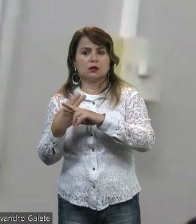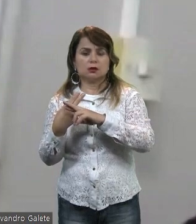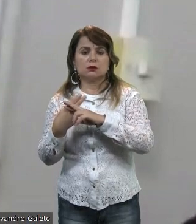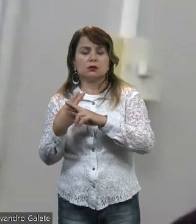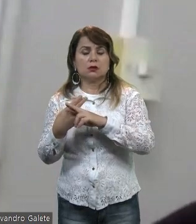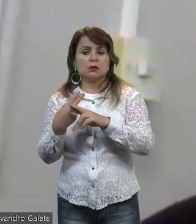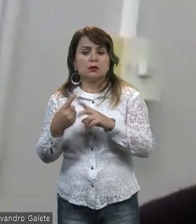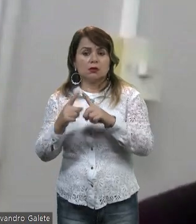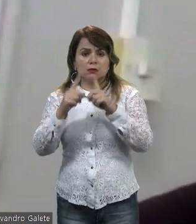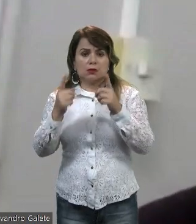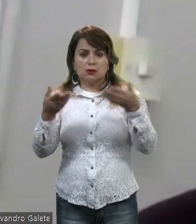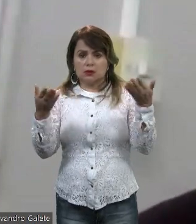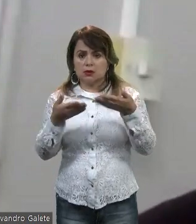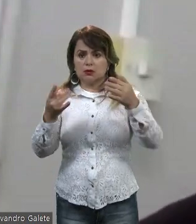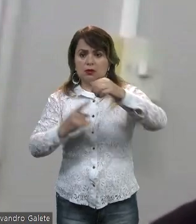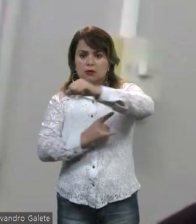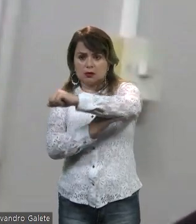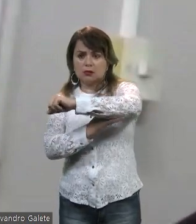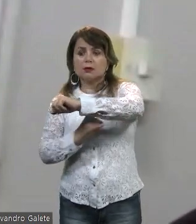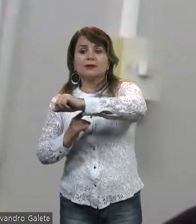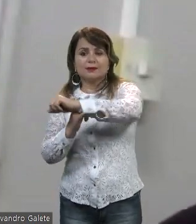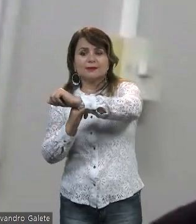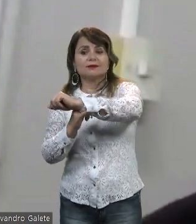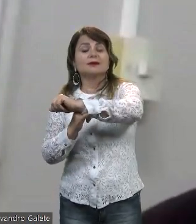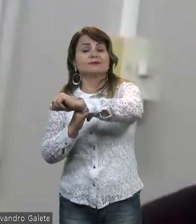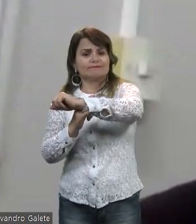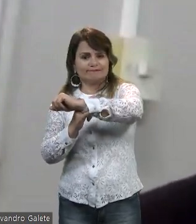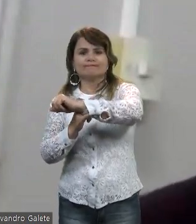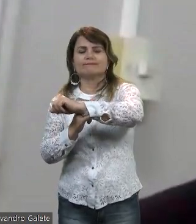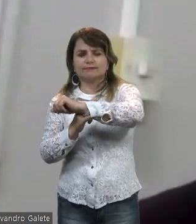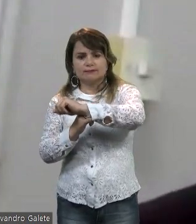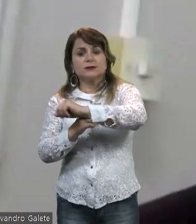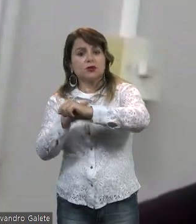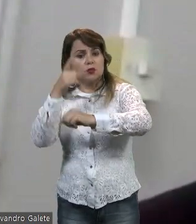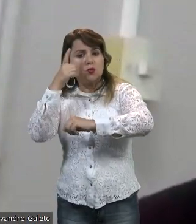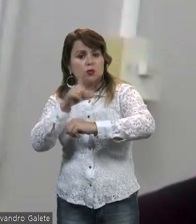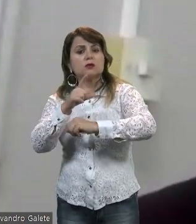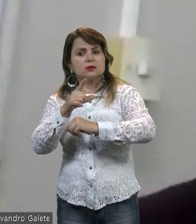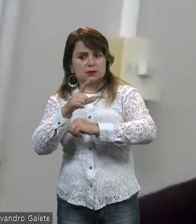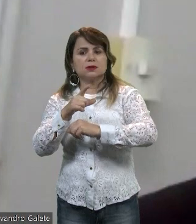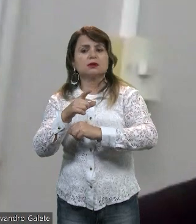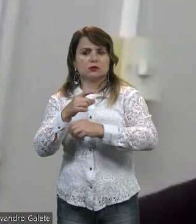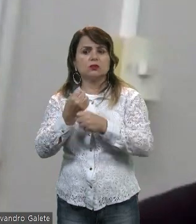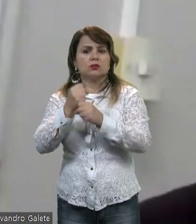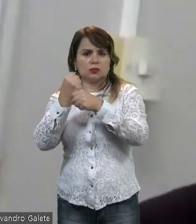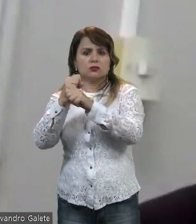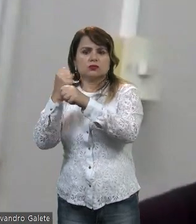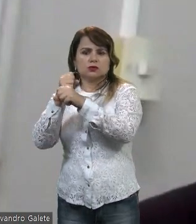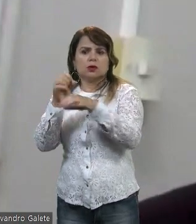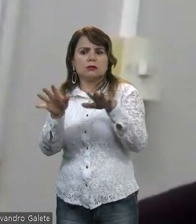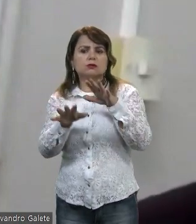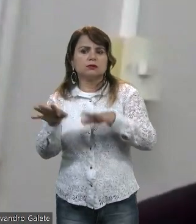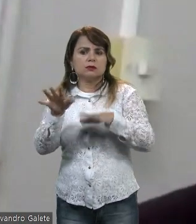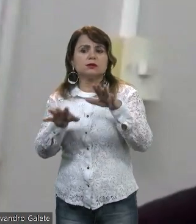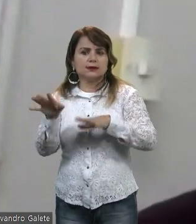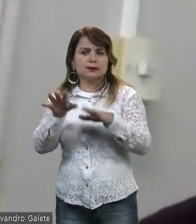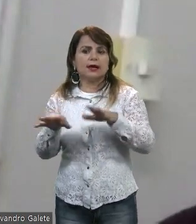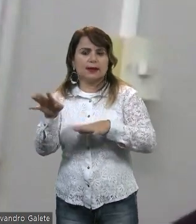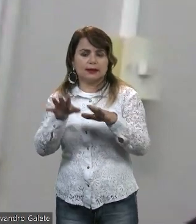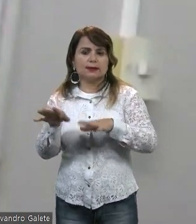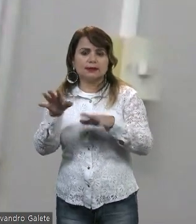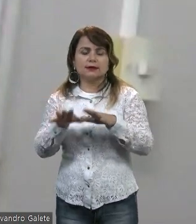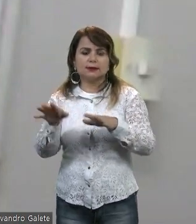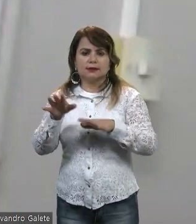a Deus conquistamos essa ponte aí para o distrito de Amadeu Amaral. e que a estrada foi toda remodelada ali